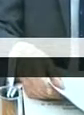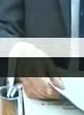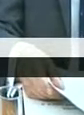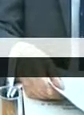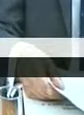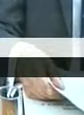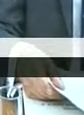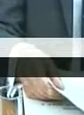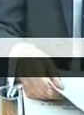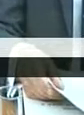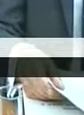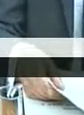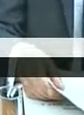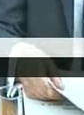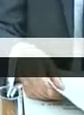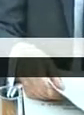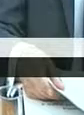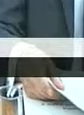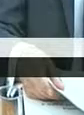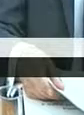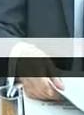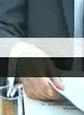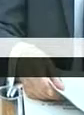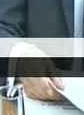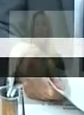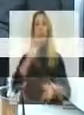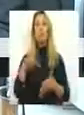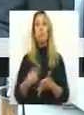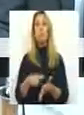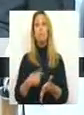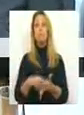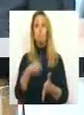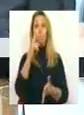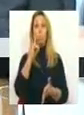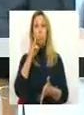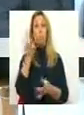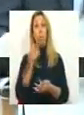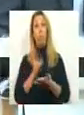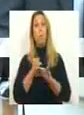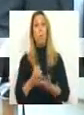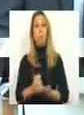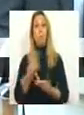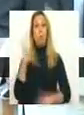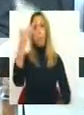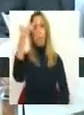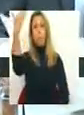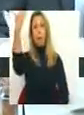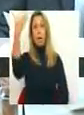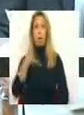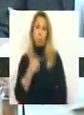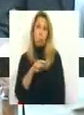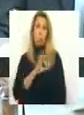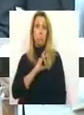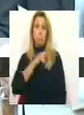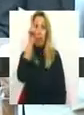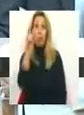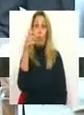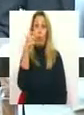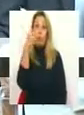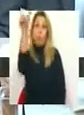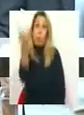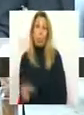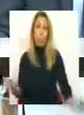se atrasou no pagamento destas bolsas de mérito foi o Senhor Ministro, quando deixou de pagar em 2009, e que foi o anterior Governo que voltou